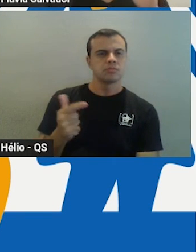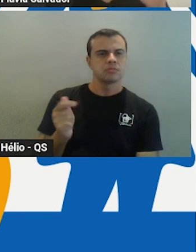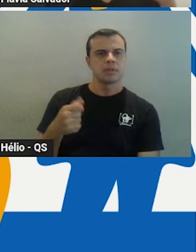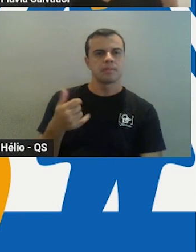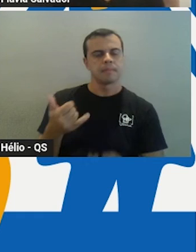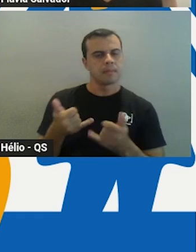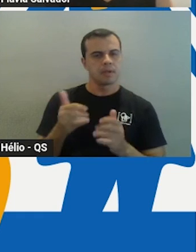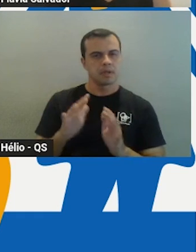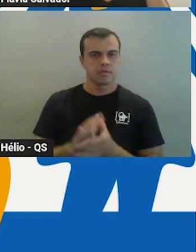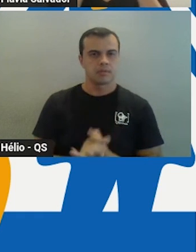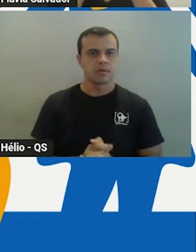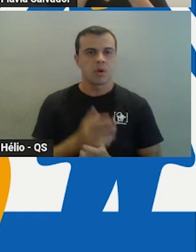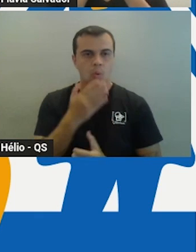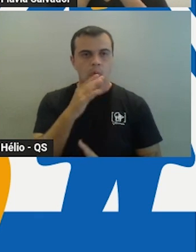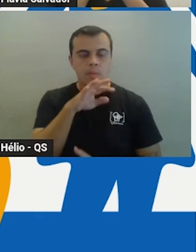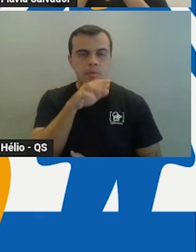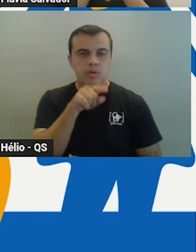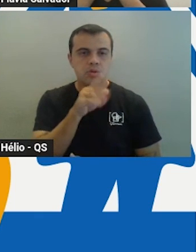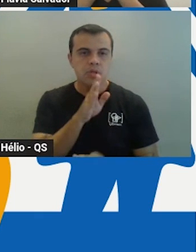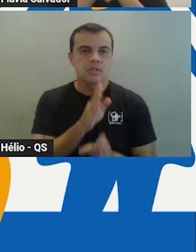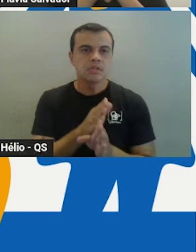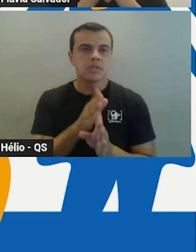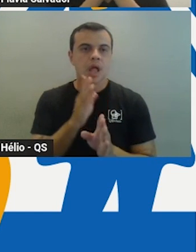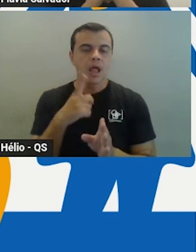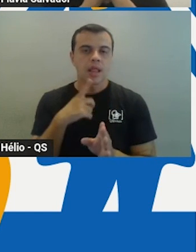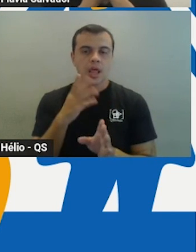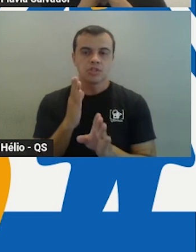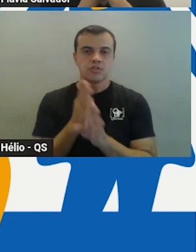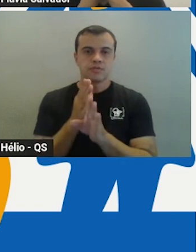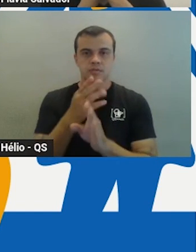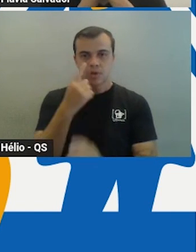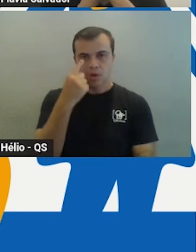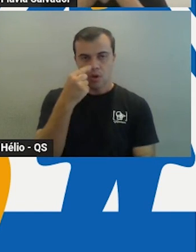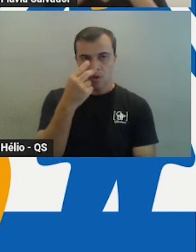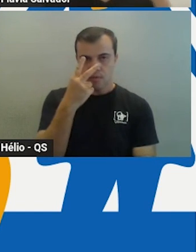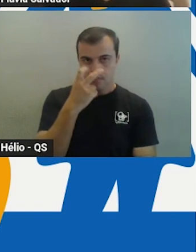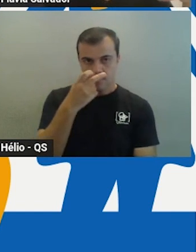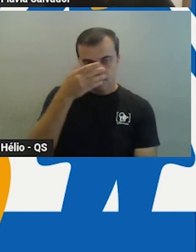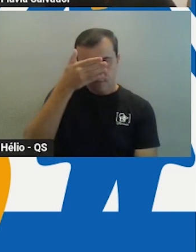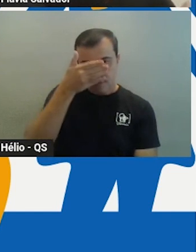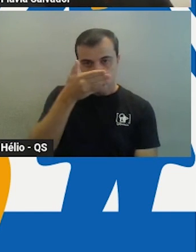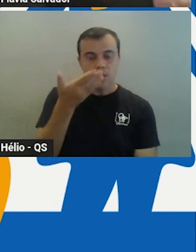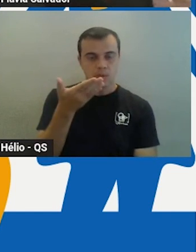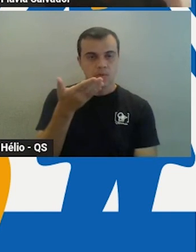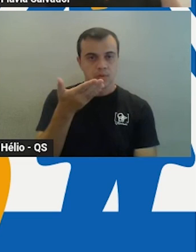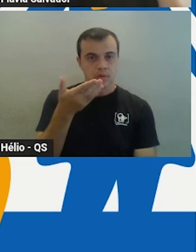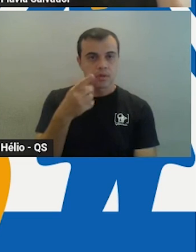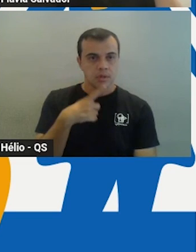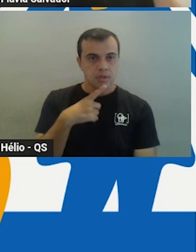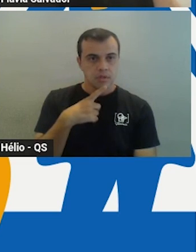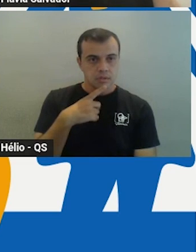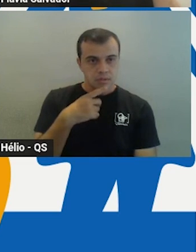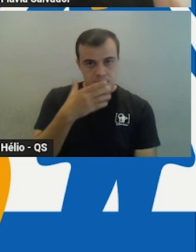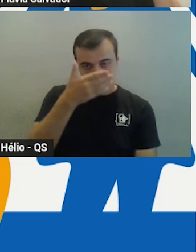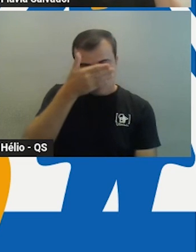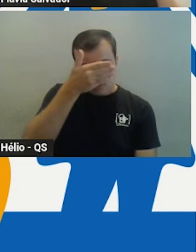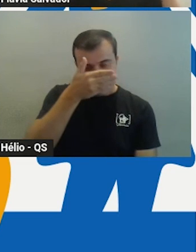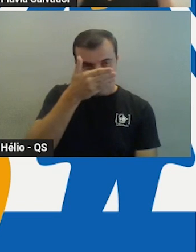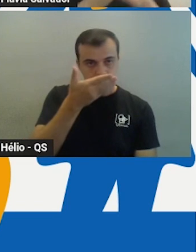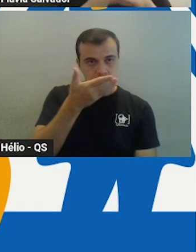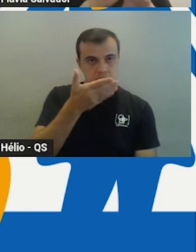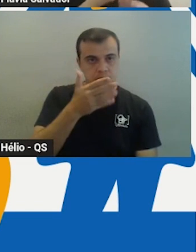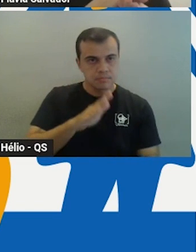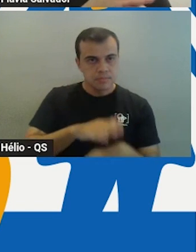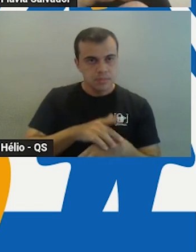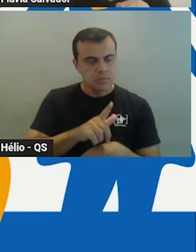Mas enfim, que bicho é esse? É uma brincadeira de adivinha de olho fechado. É você dar mais uma